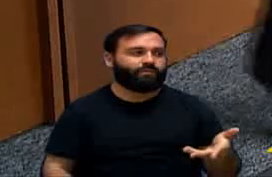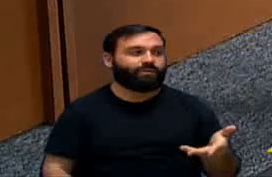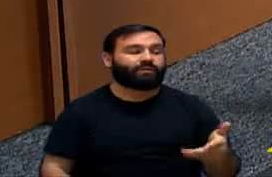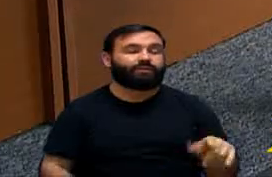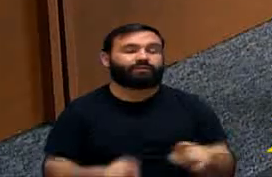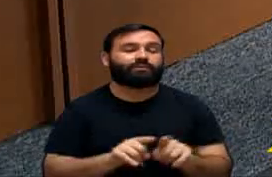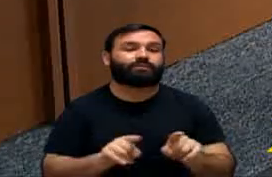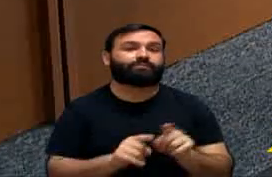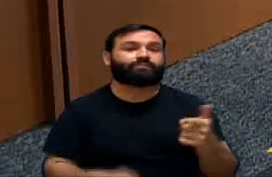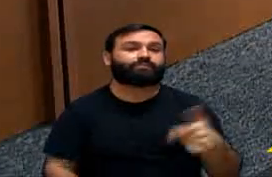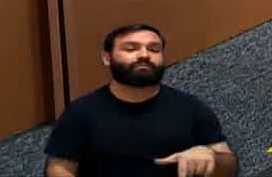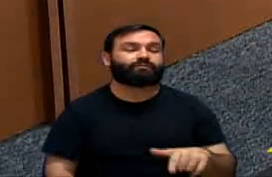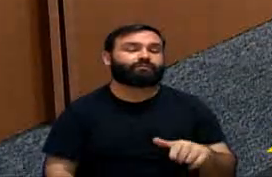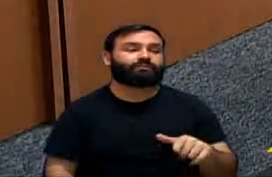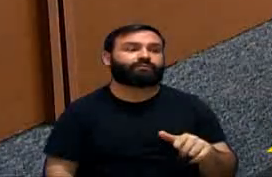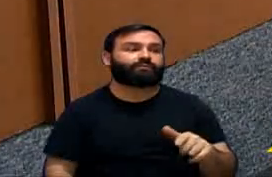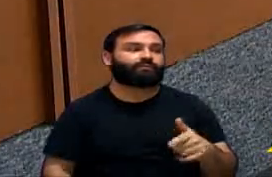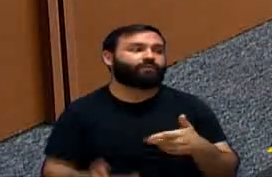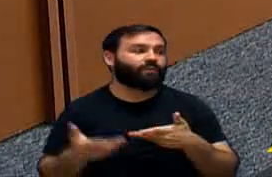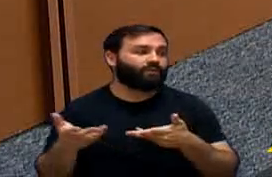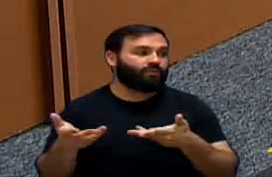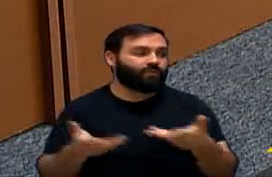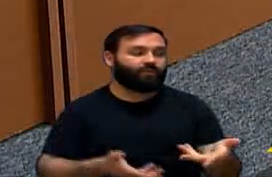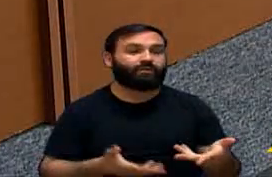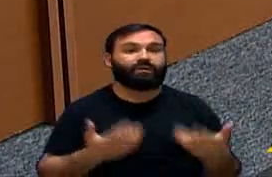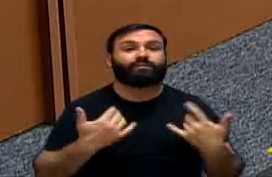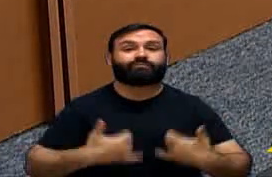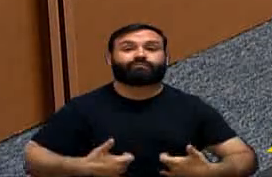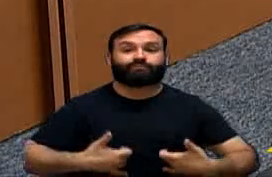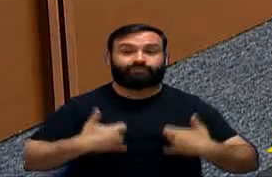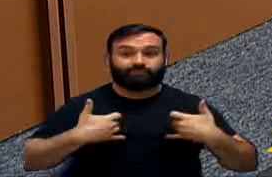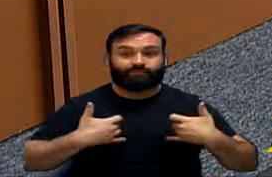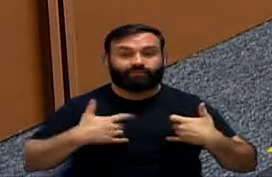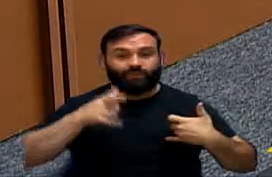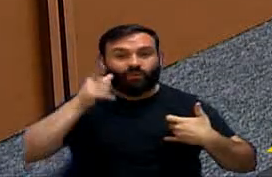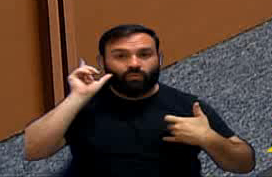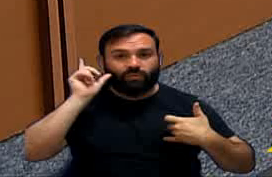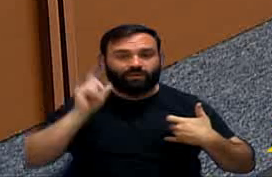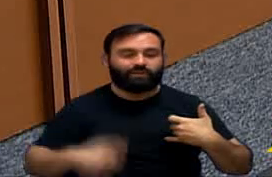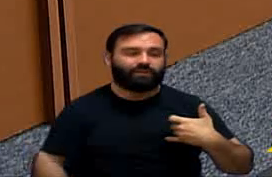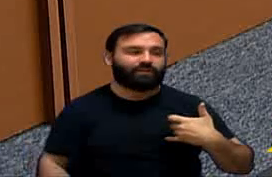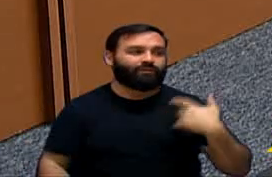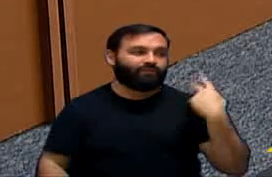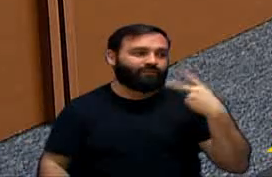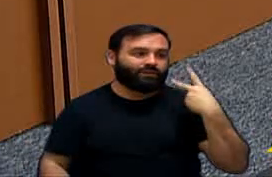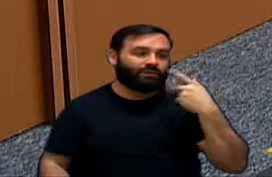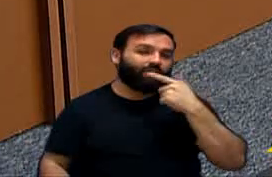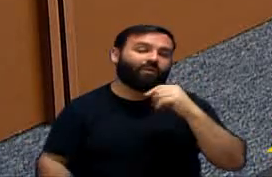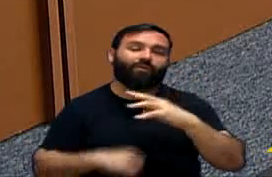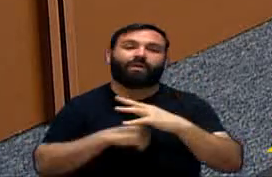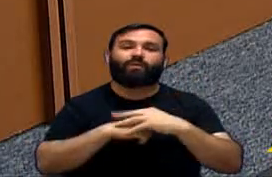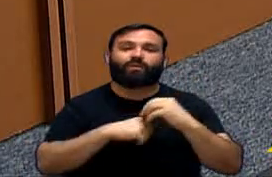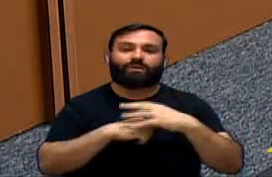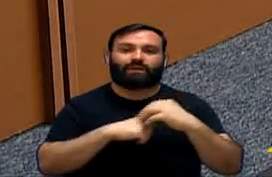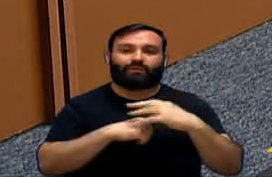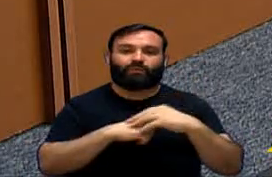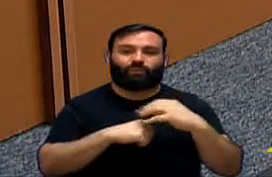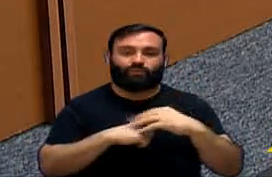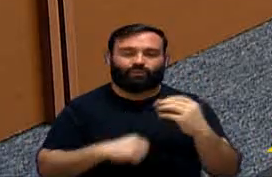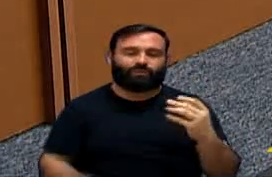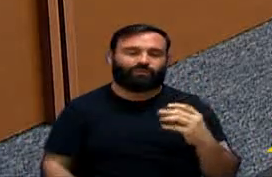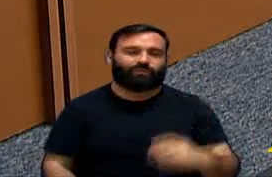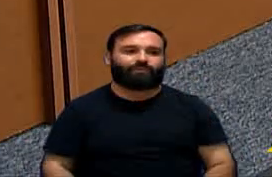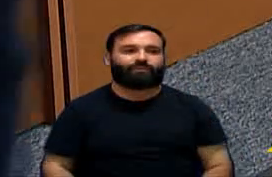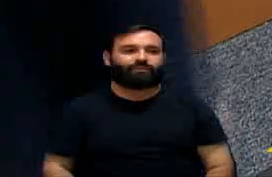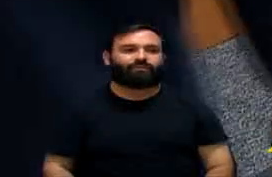e aproveito também para convidar o aniversariante de ontem Vereador Rodrigo piveta Berno mais